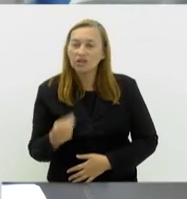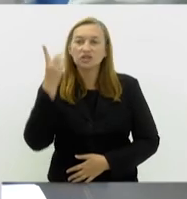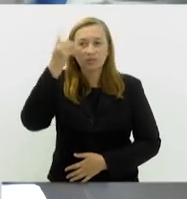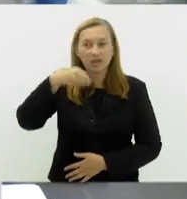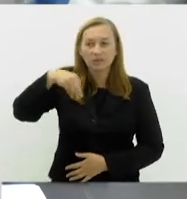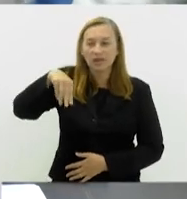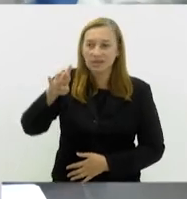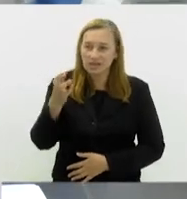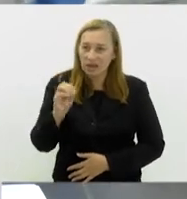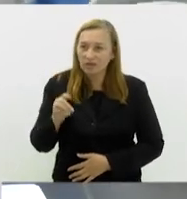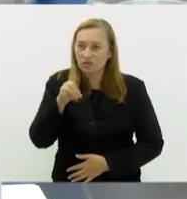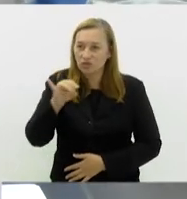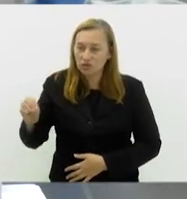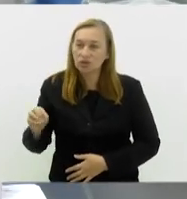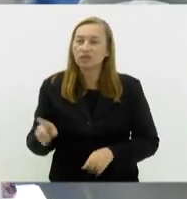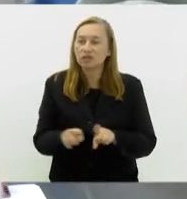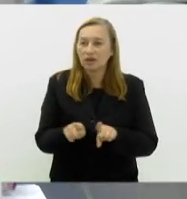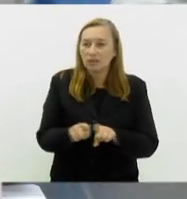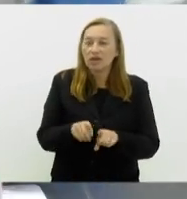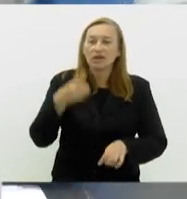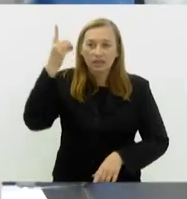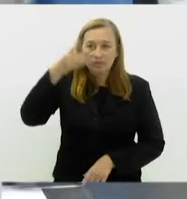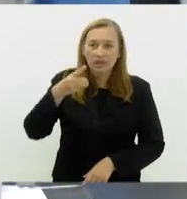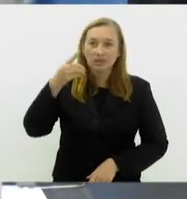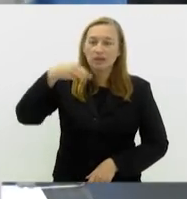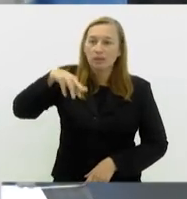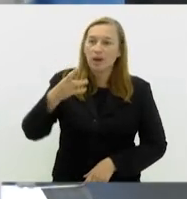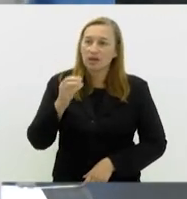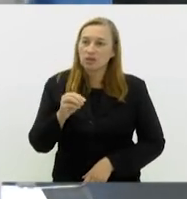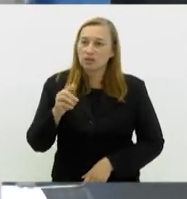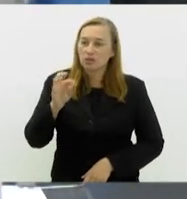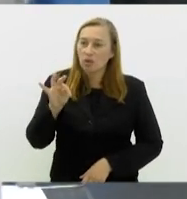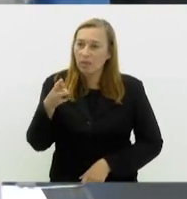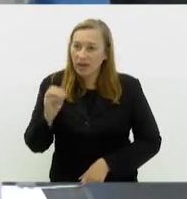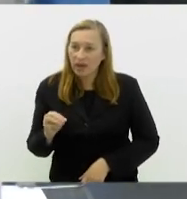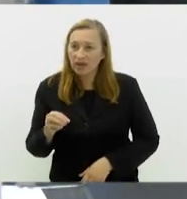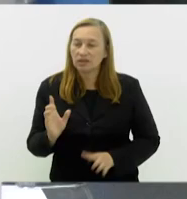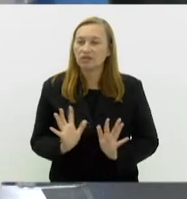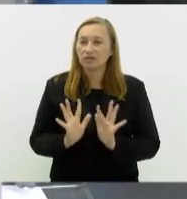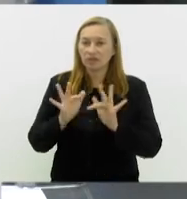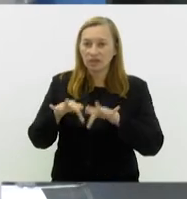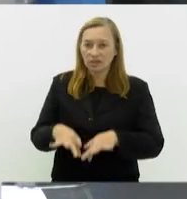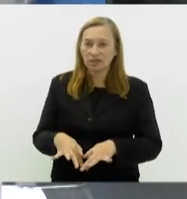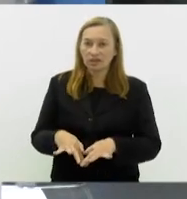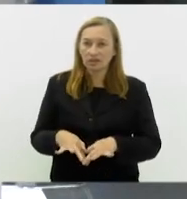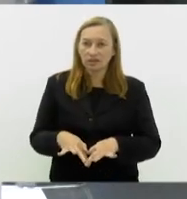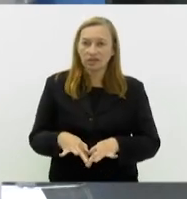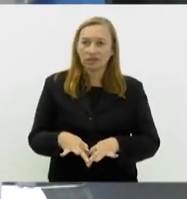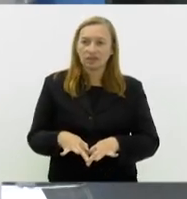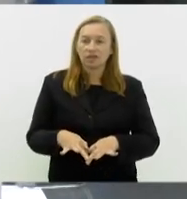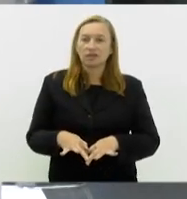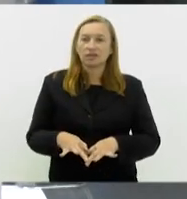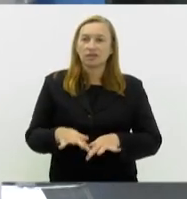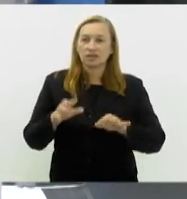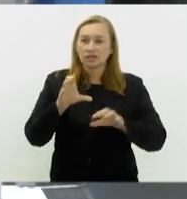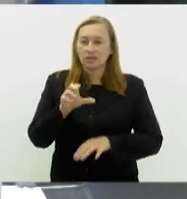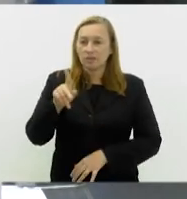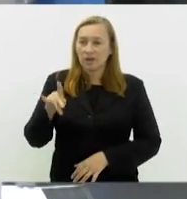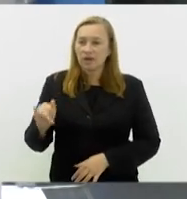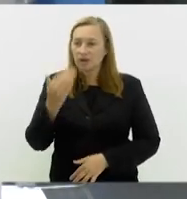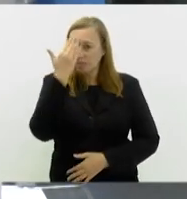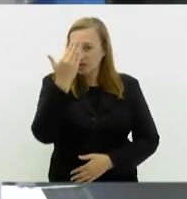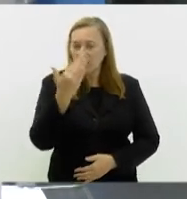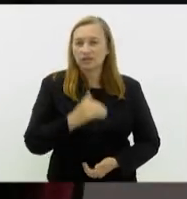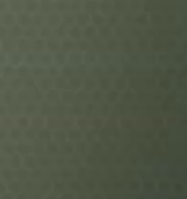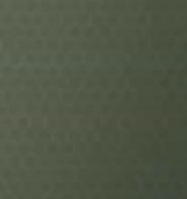Dino Deputado sendo assim está encerrada M